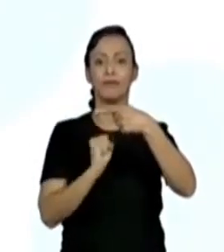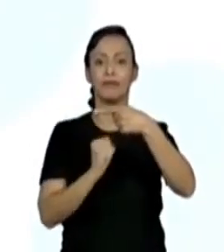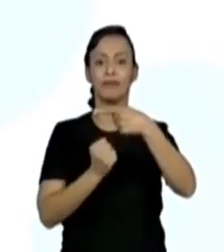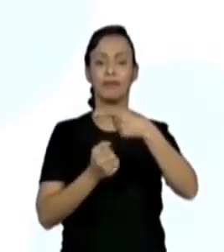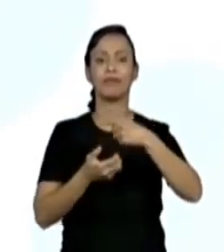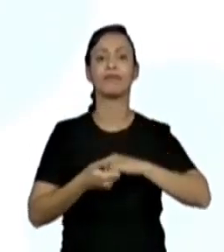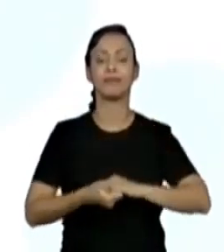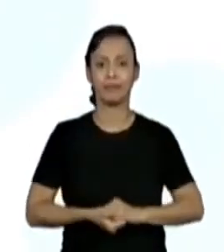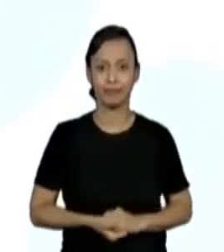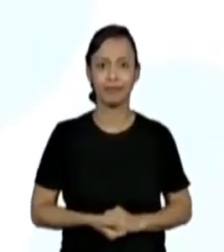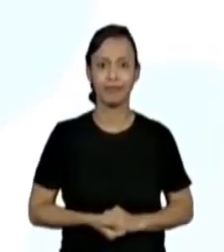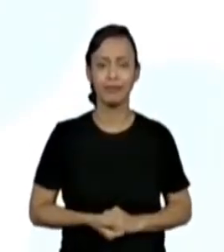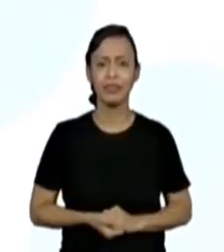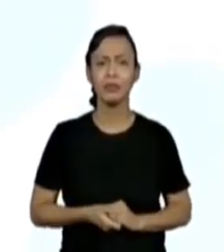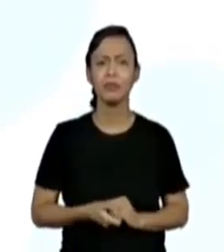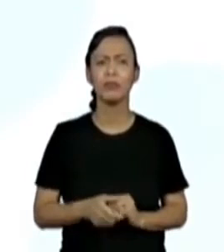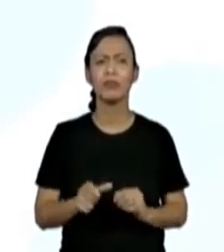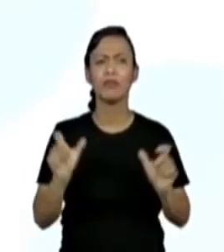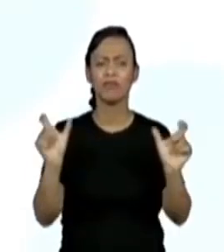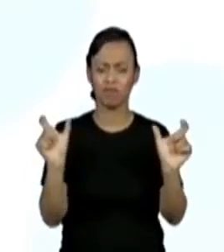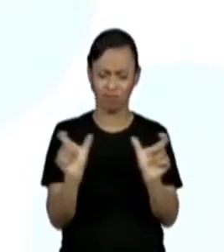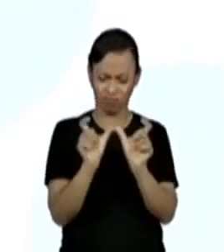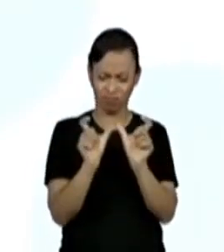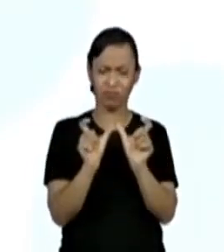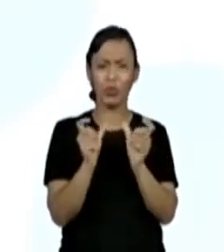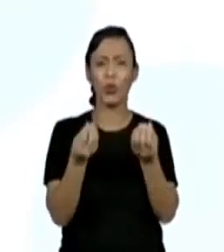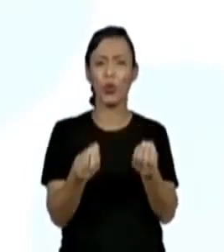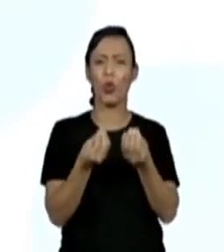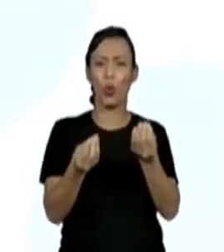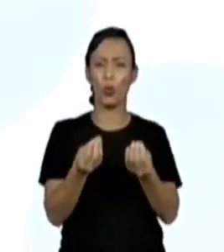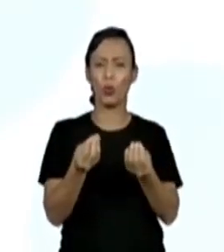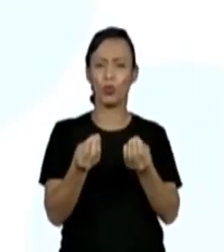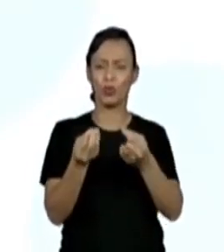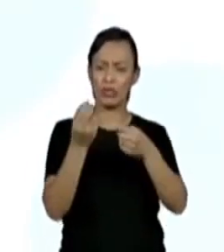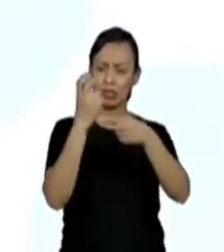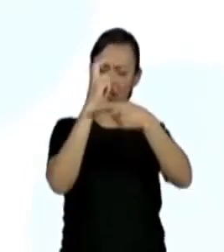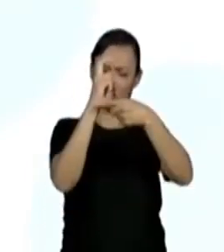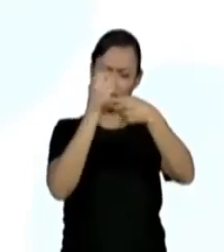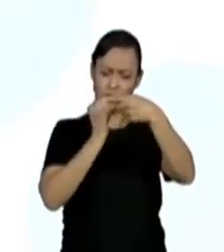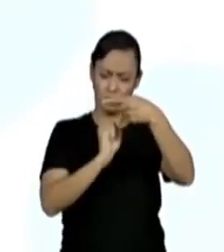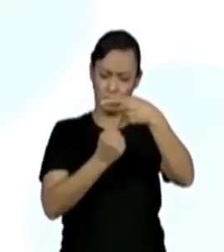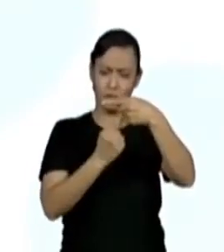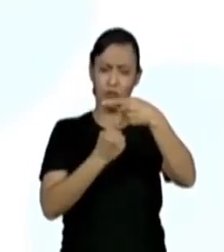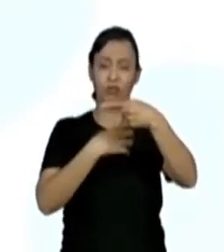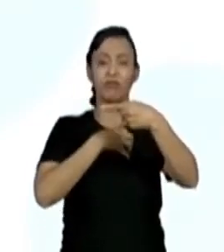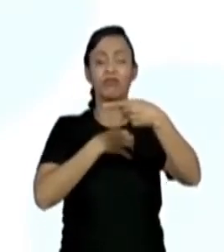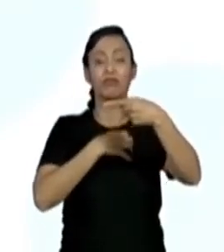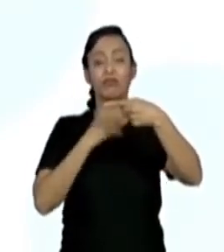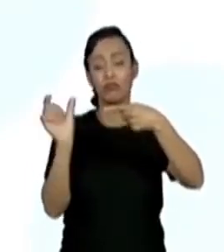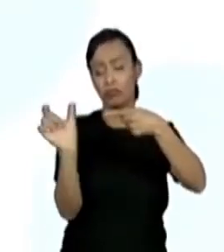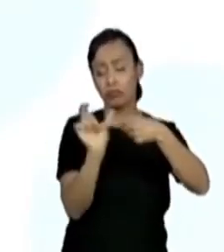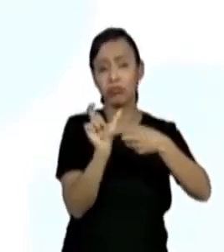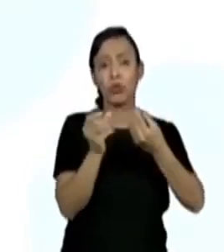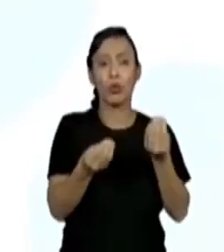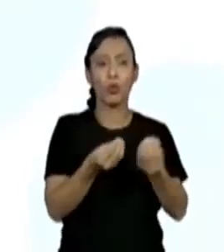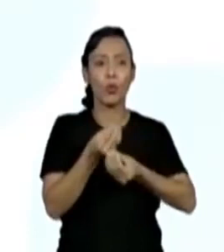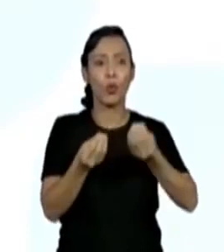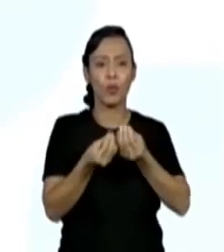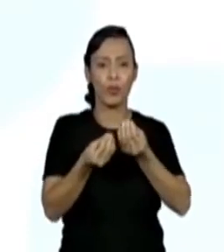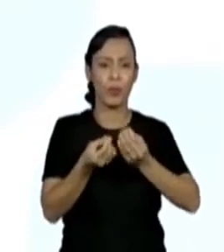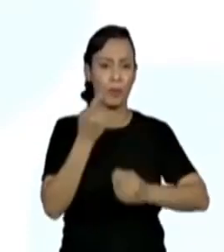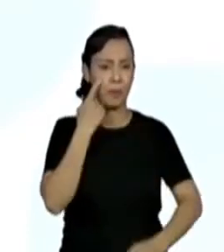5/8 vamos escrever então a escrita por extenso dessa fração 5/8